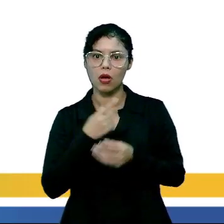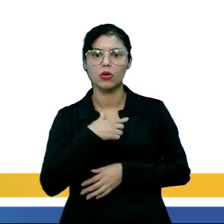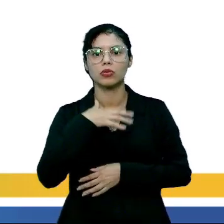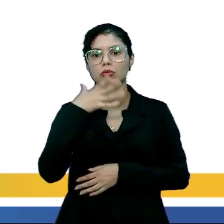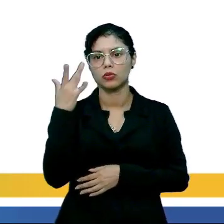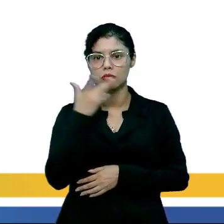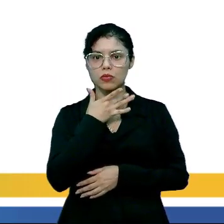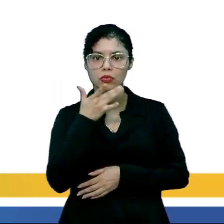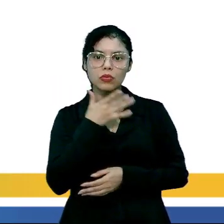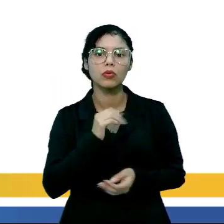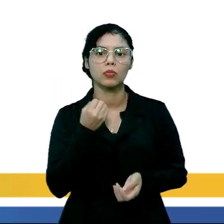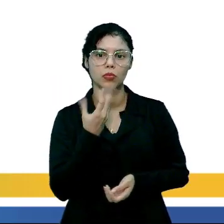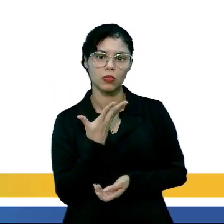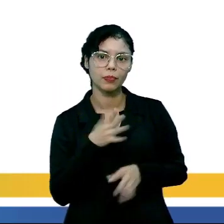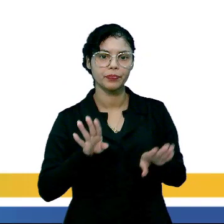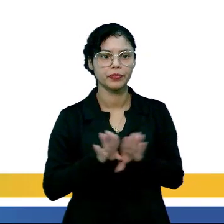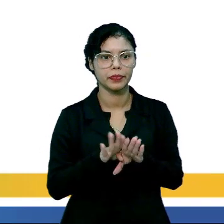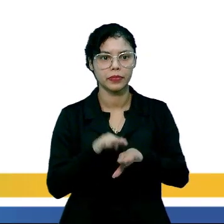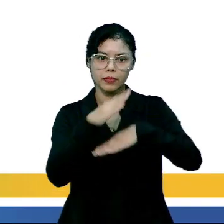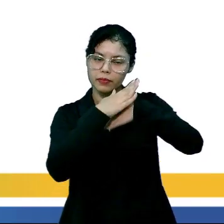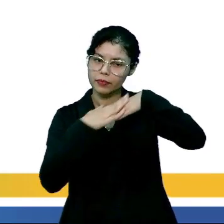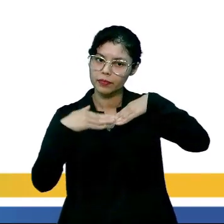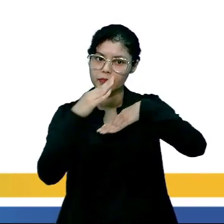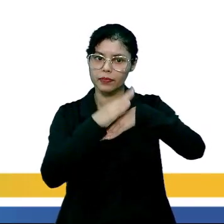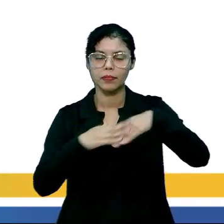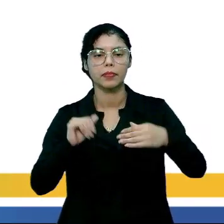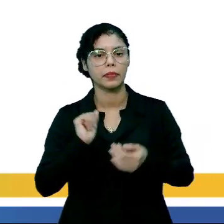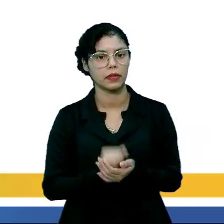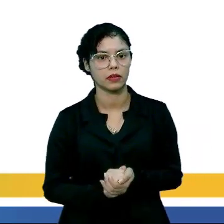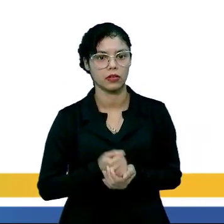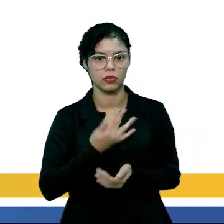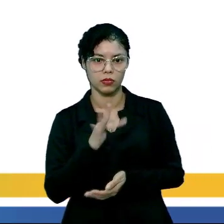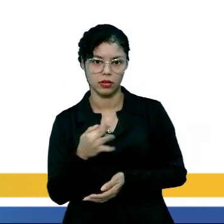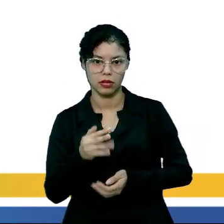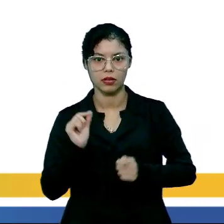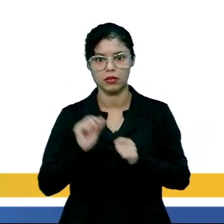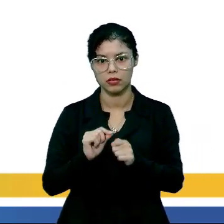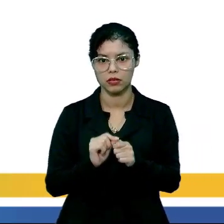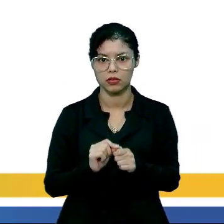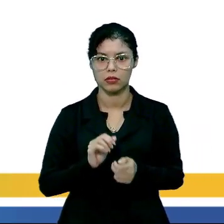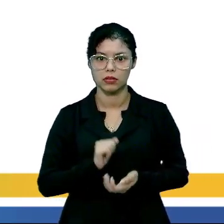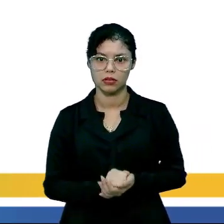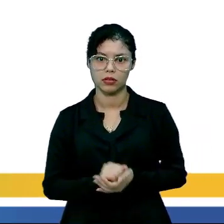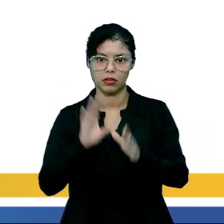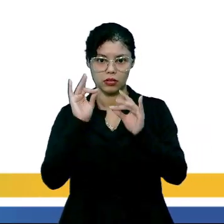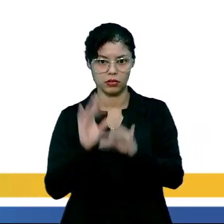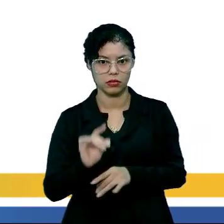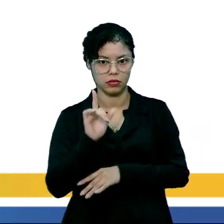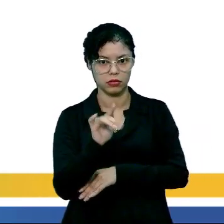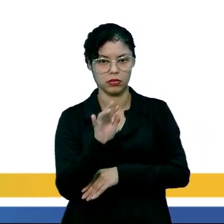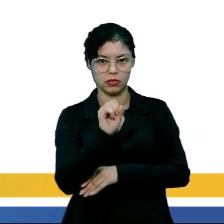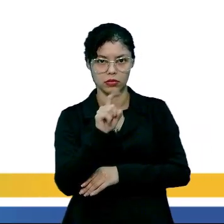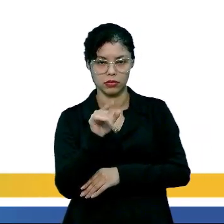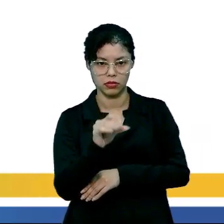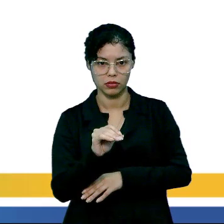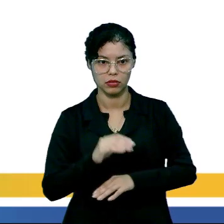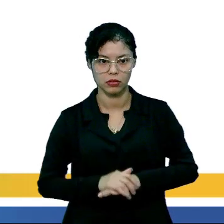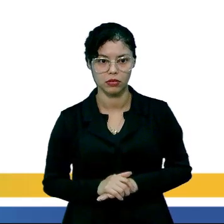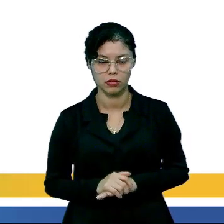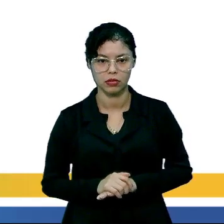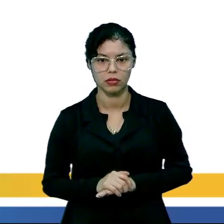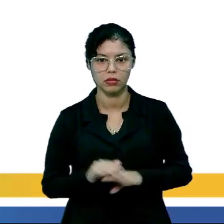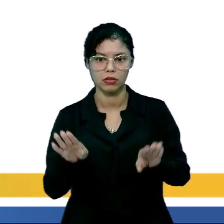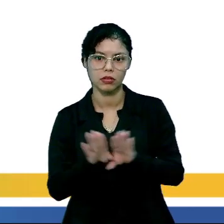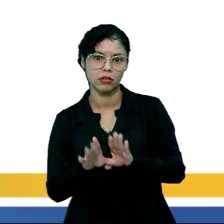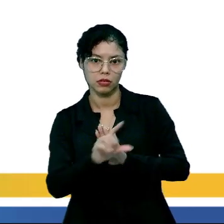e soluços gostosos. Carícia de fera, carícia de doer, fazendo estalar de gozo. O